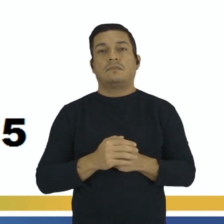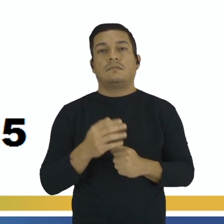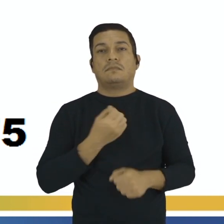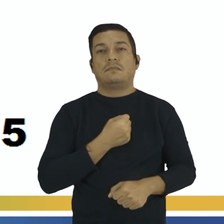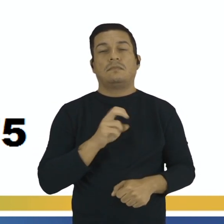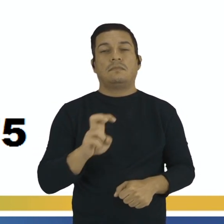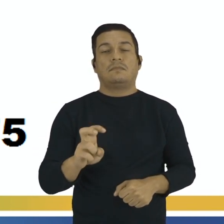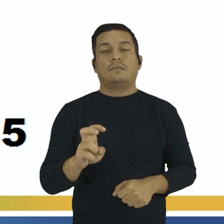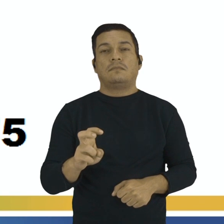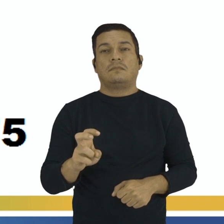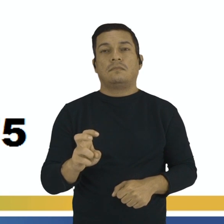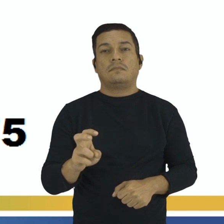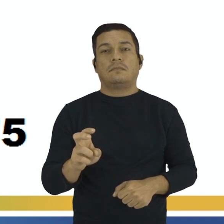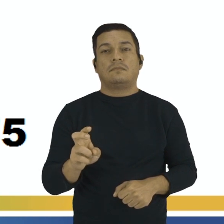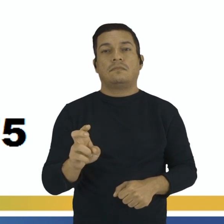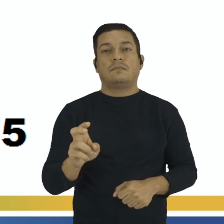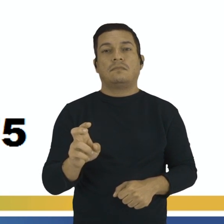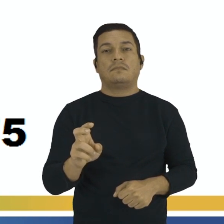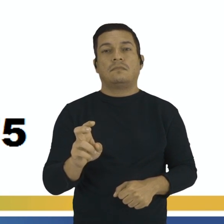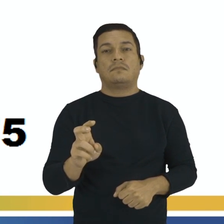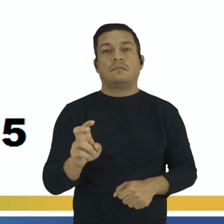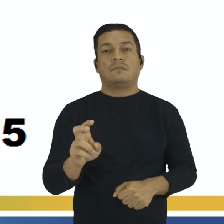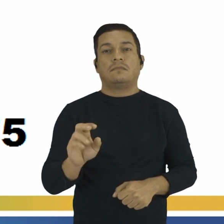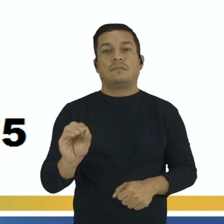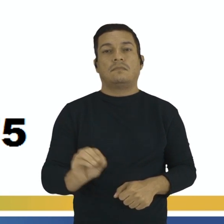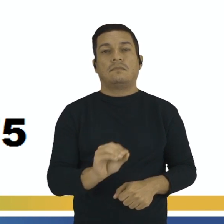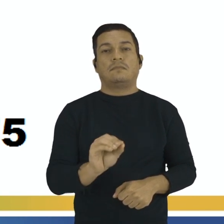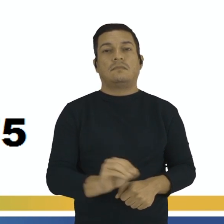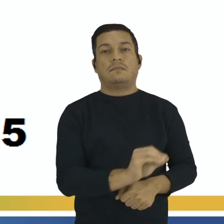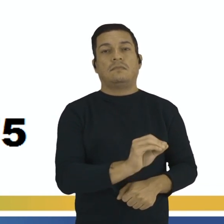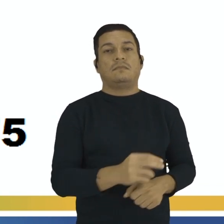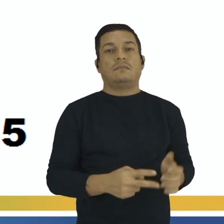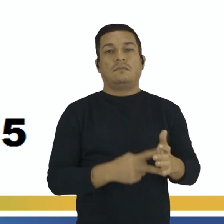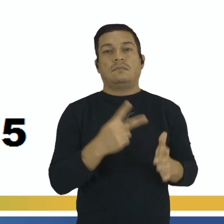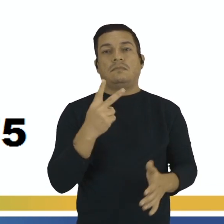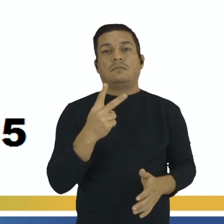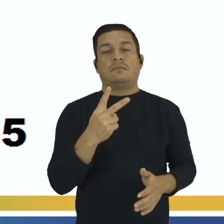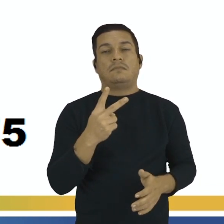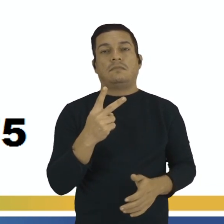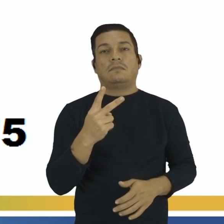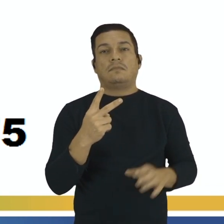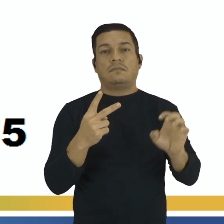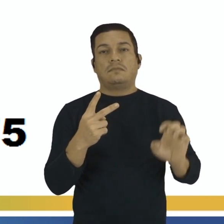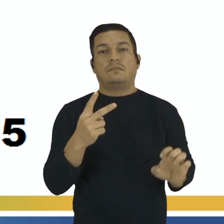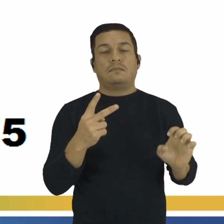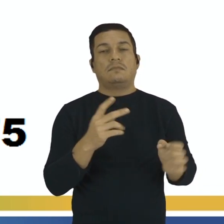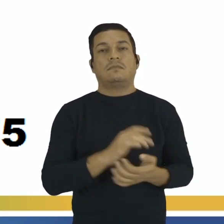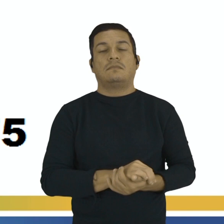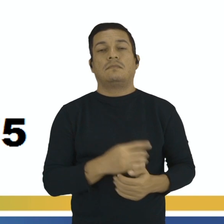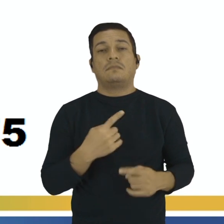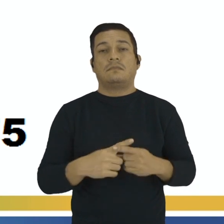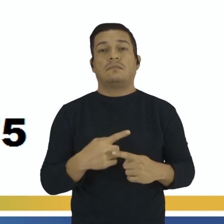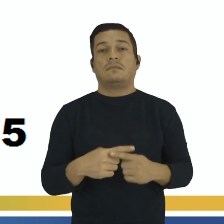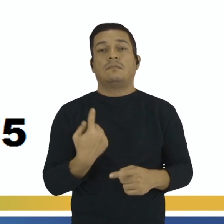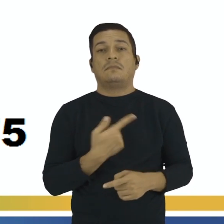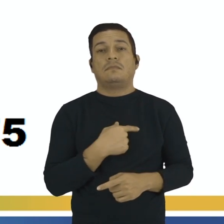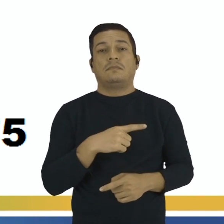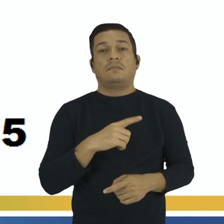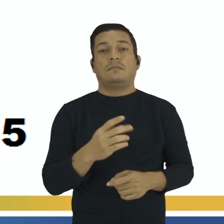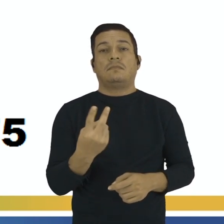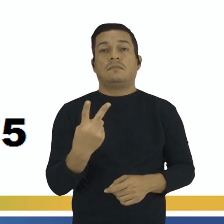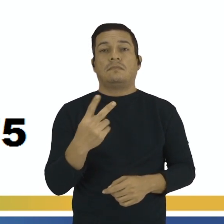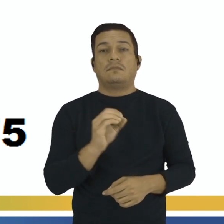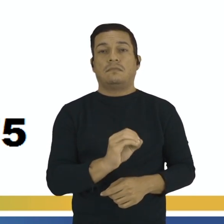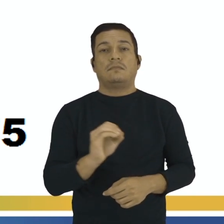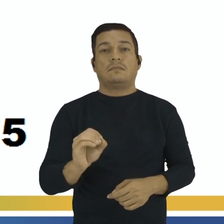número 5, ela vai caminhar 2 casas para a esquerda, ou seja, isso porque nós temos 2